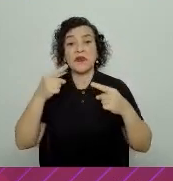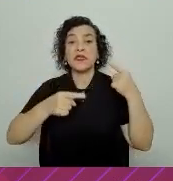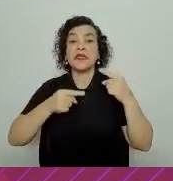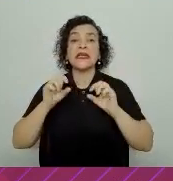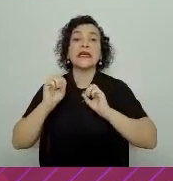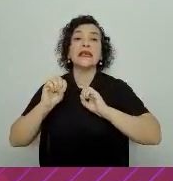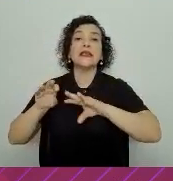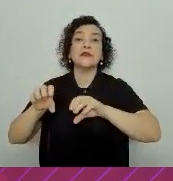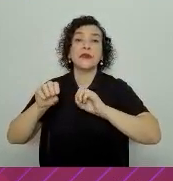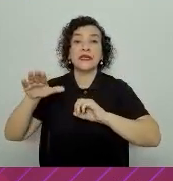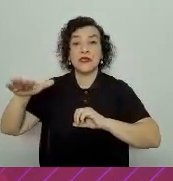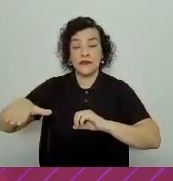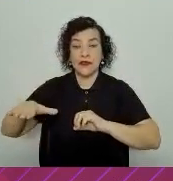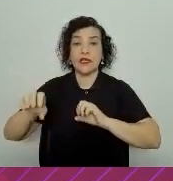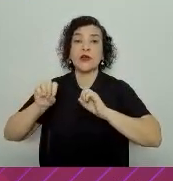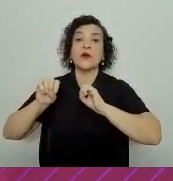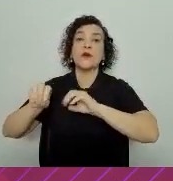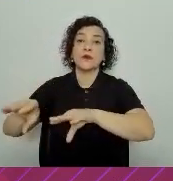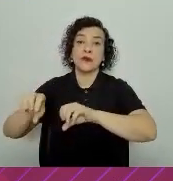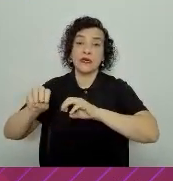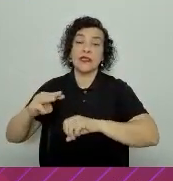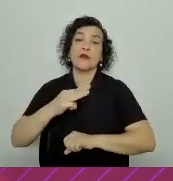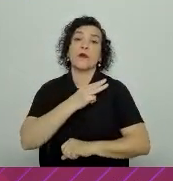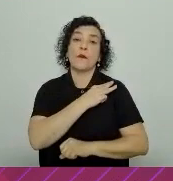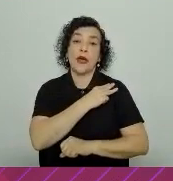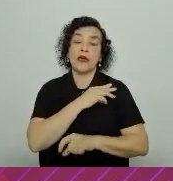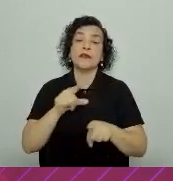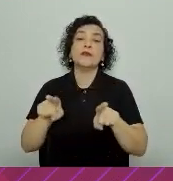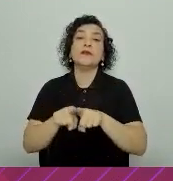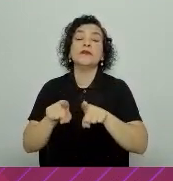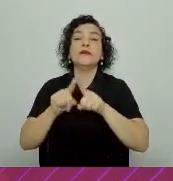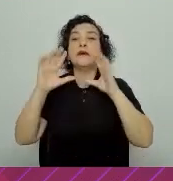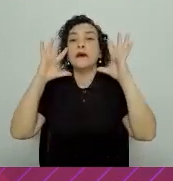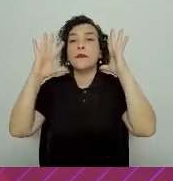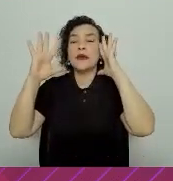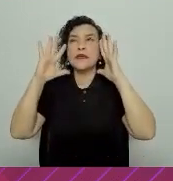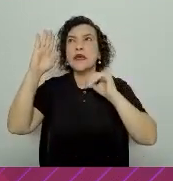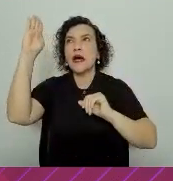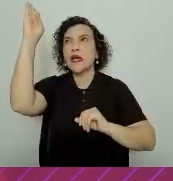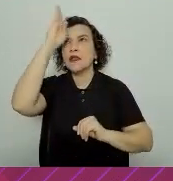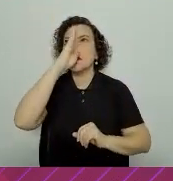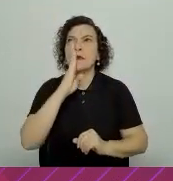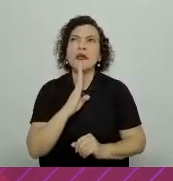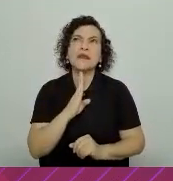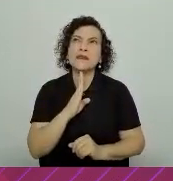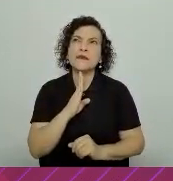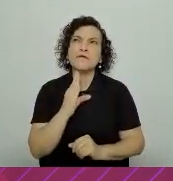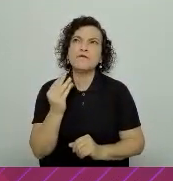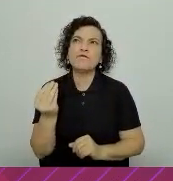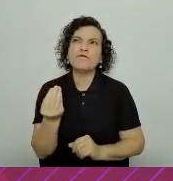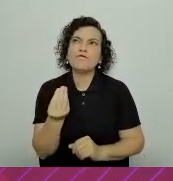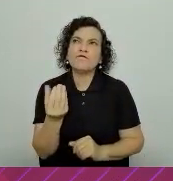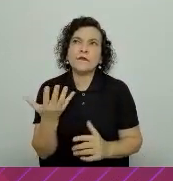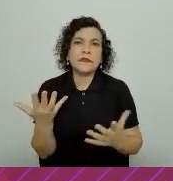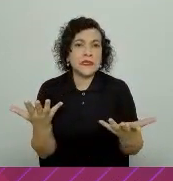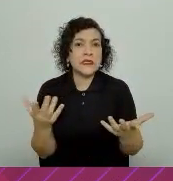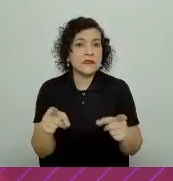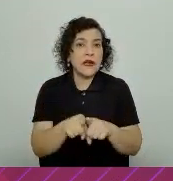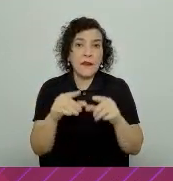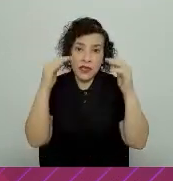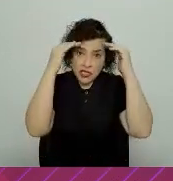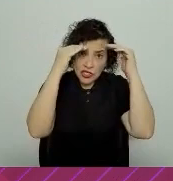infantil e ensino médio até principalmente a gente pensar aqui no Brasil até como uma forma até de Equidade